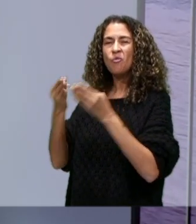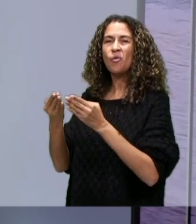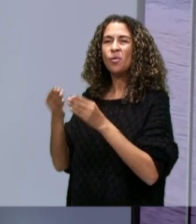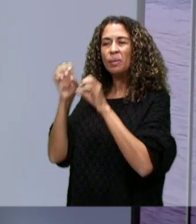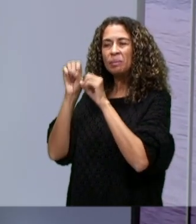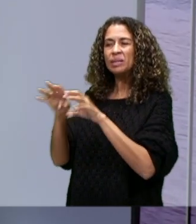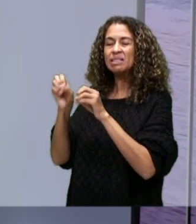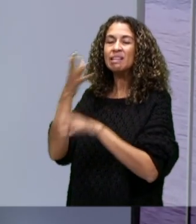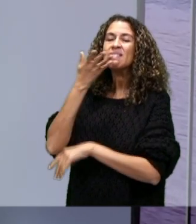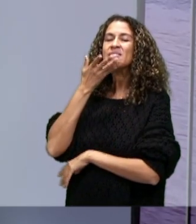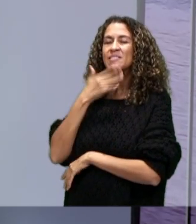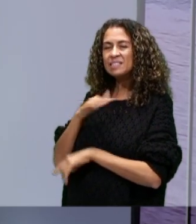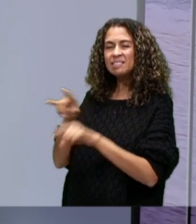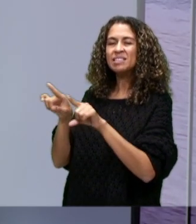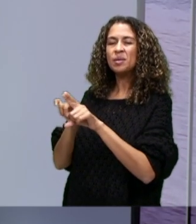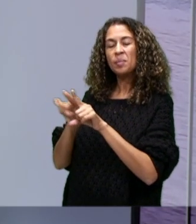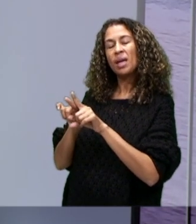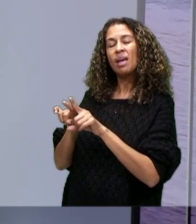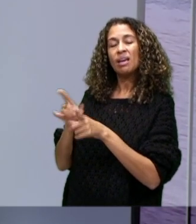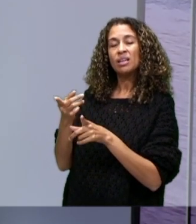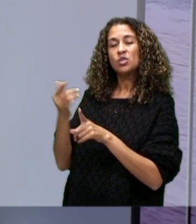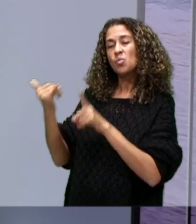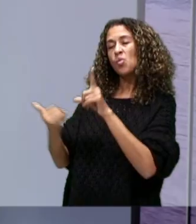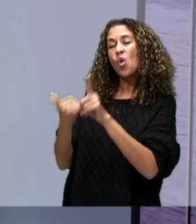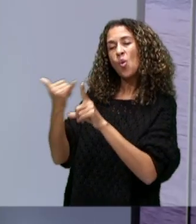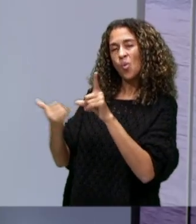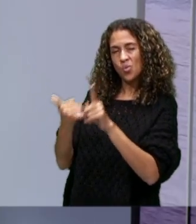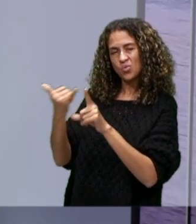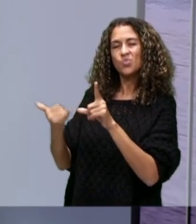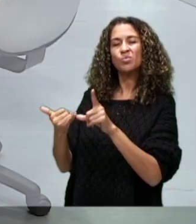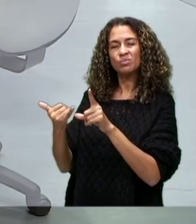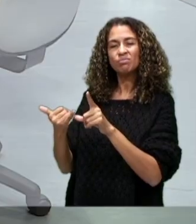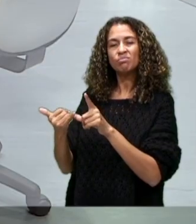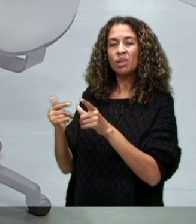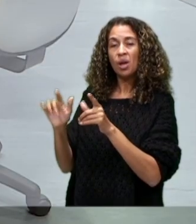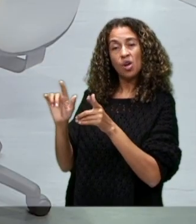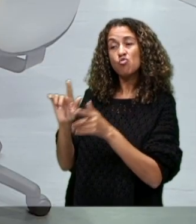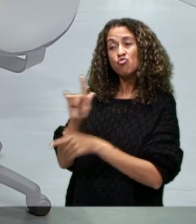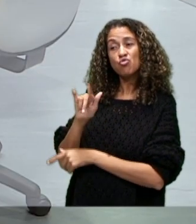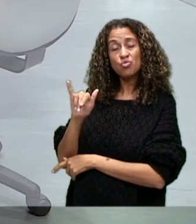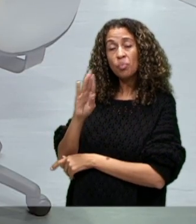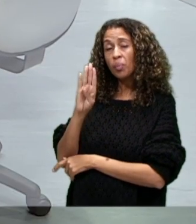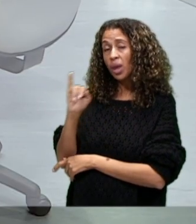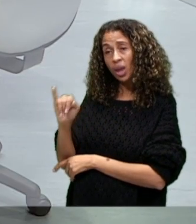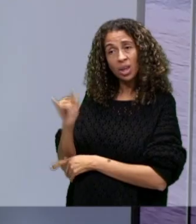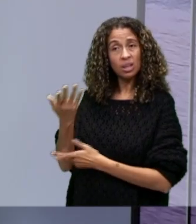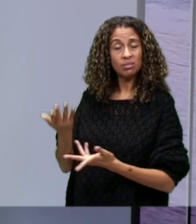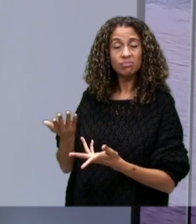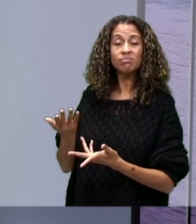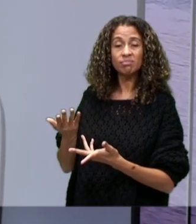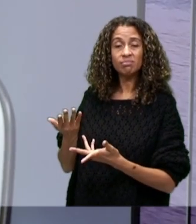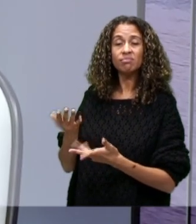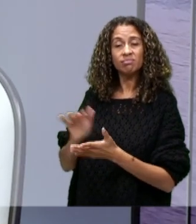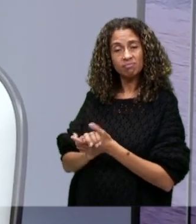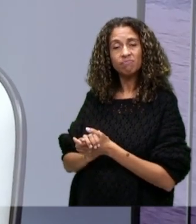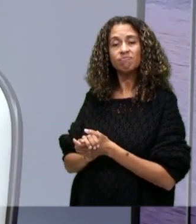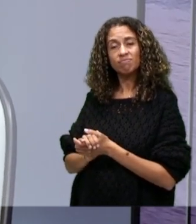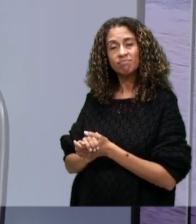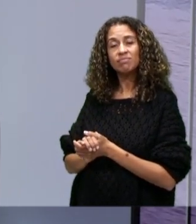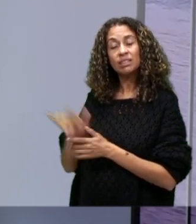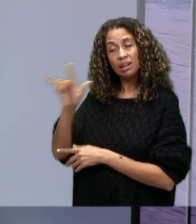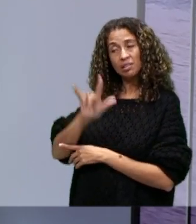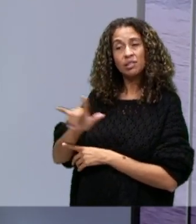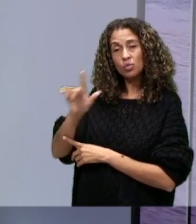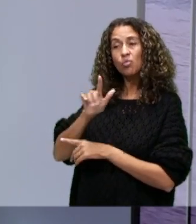as crianças, uma forma de mais lúdica, né? A gente geralmente... gibi? Alguma coisa. O gibi, a literatura